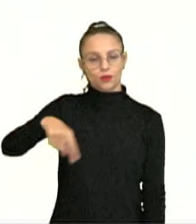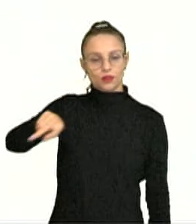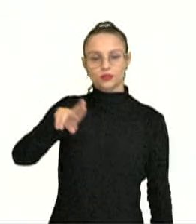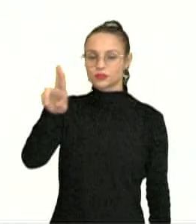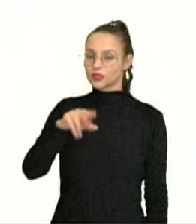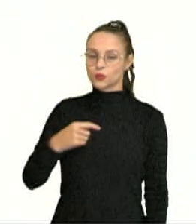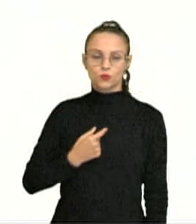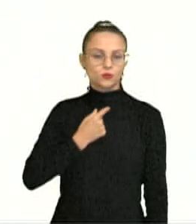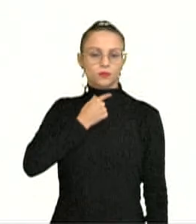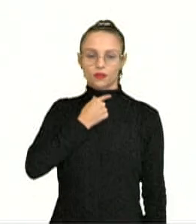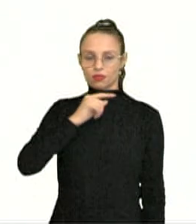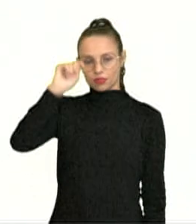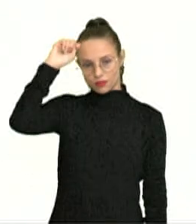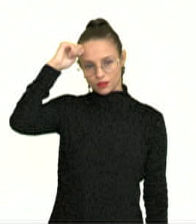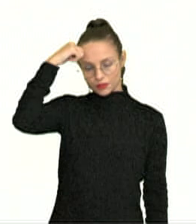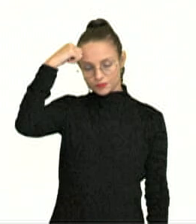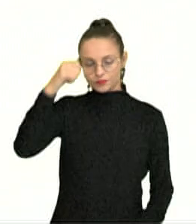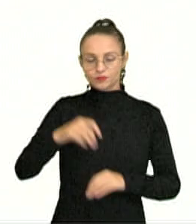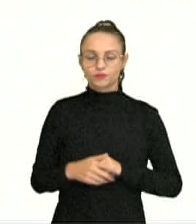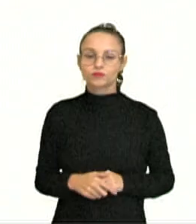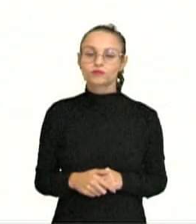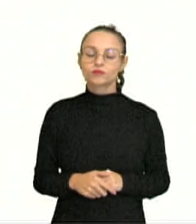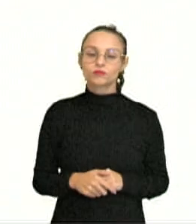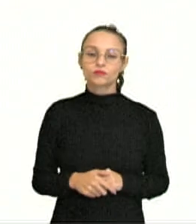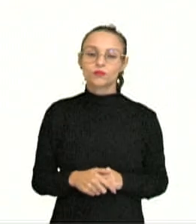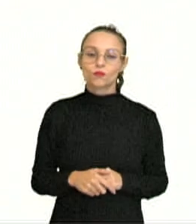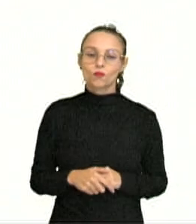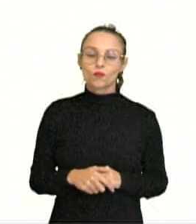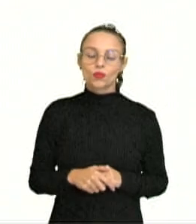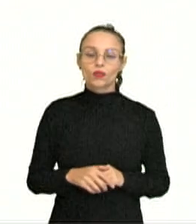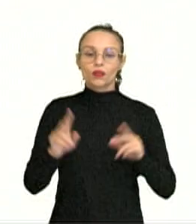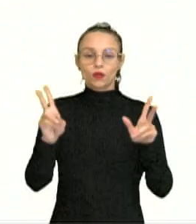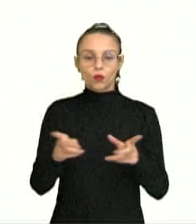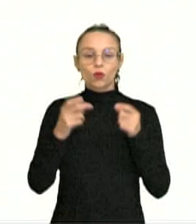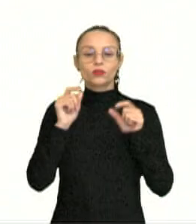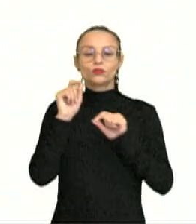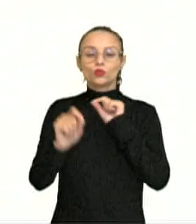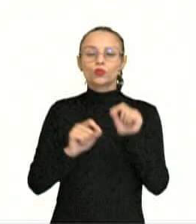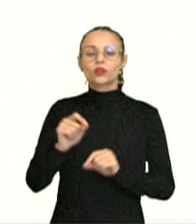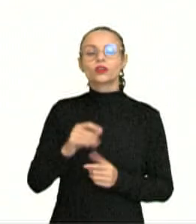do Gianfrancesco Guarnieri. Reconhecemos a rubrica,